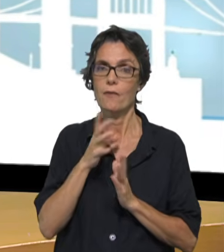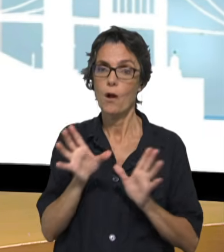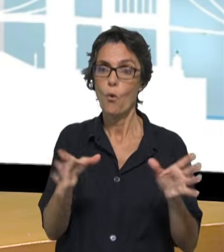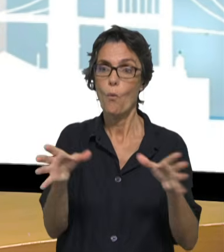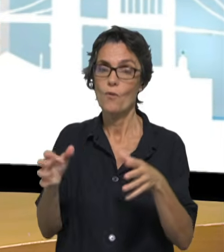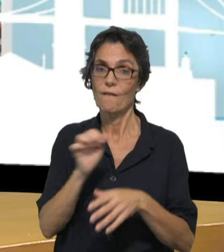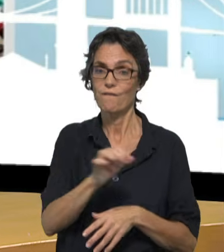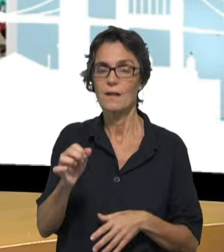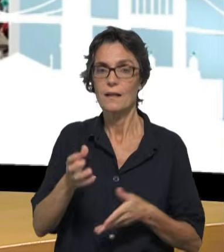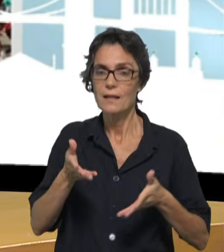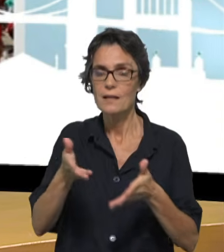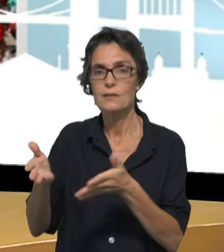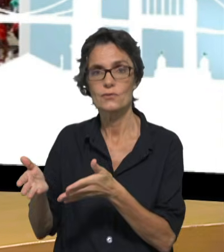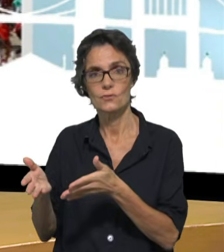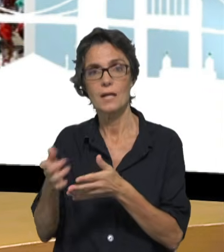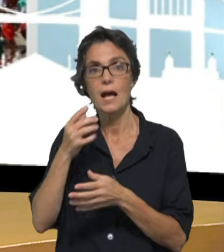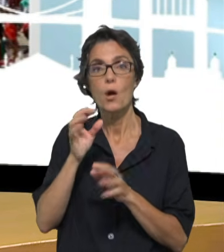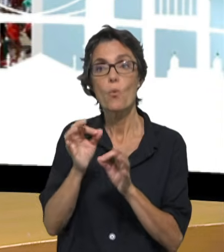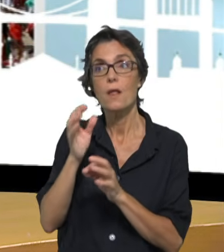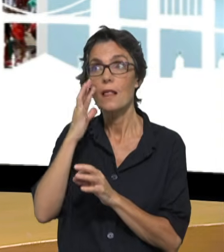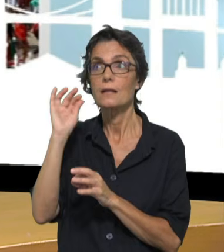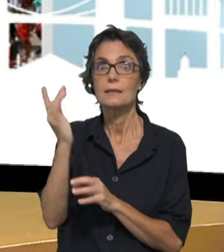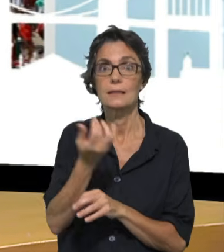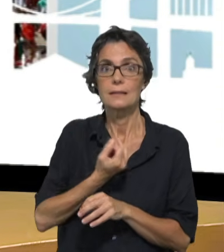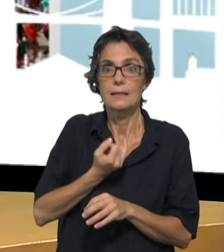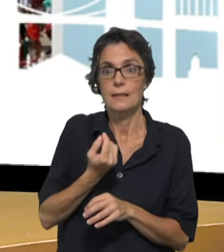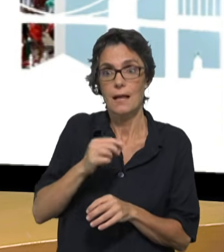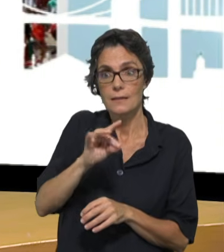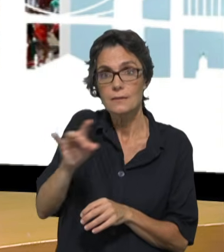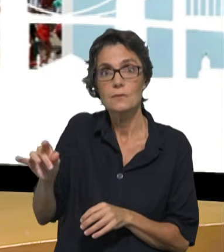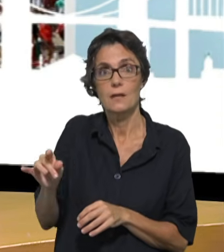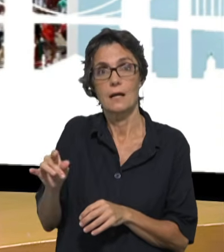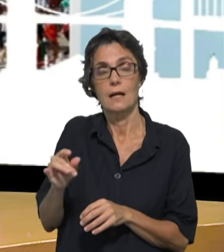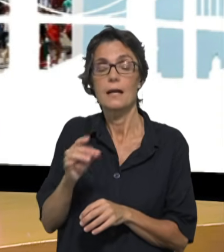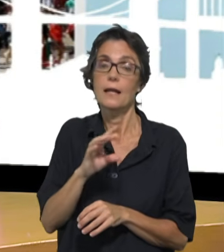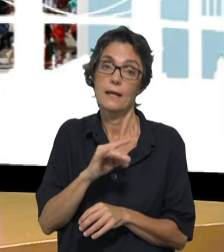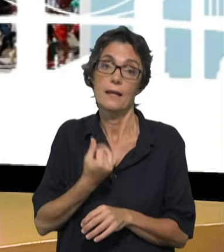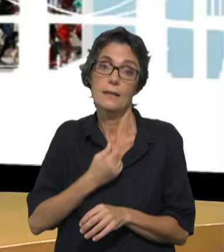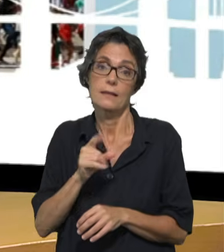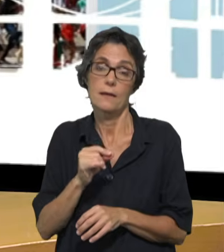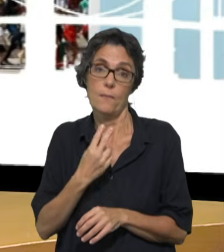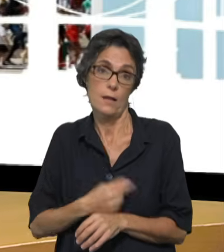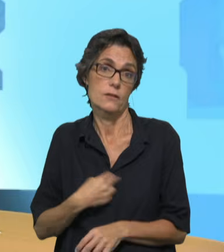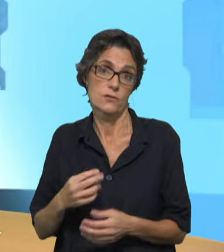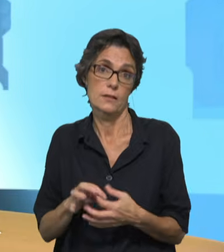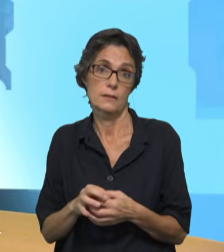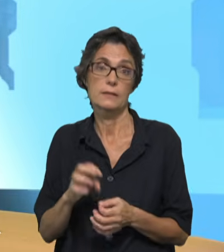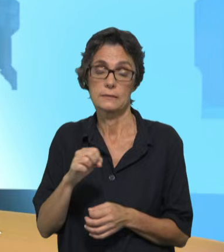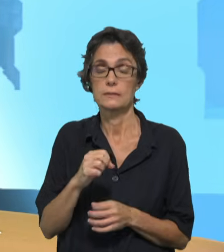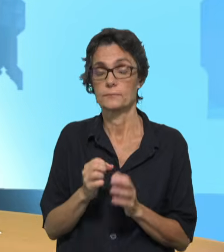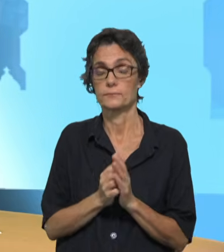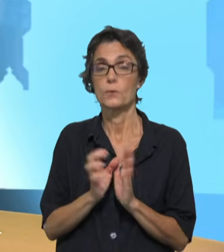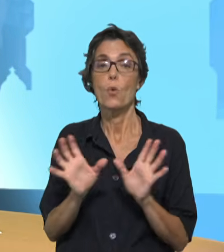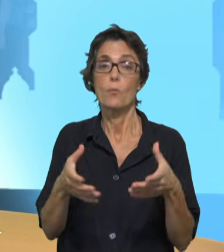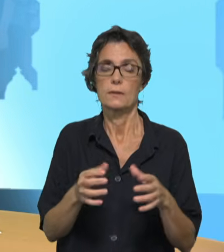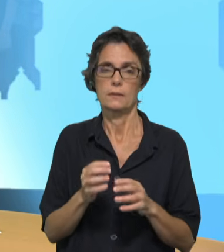na preservação da natureza, na preservação da identidade local e identidade cristã. As comunidades, paróquias, dioceses, sim, podem